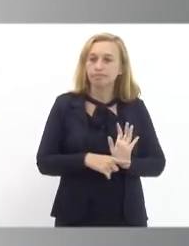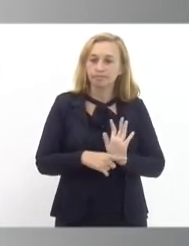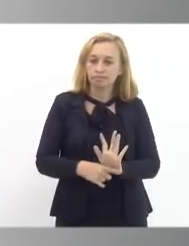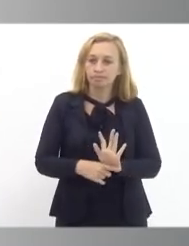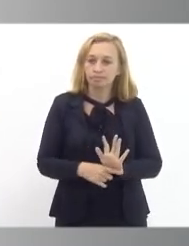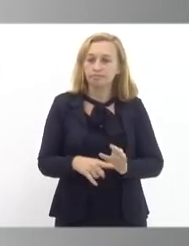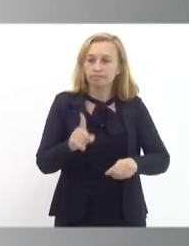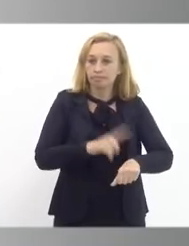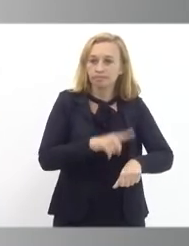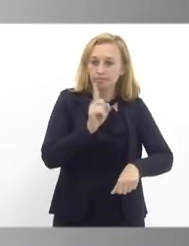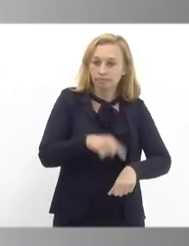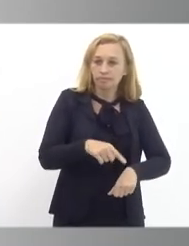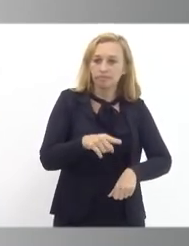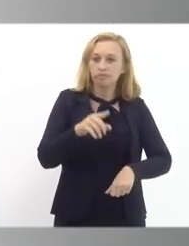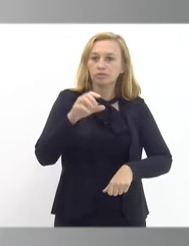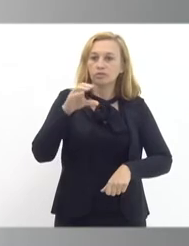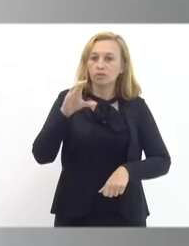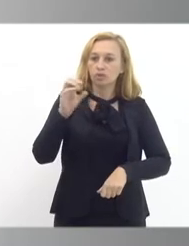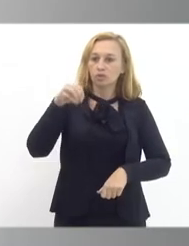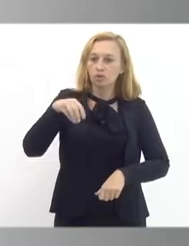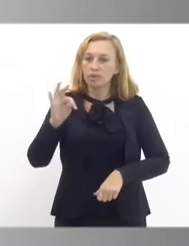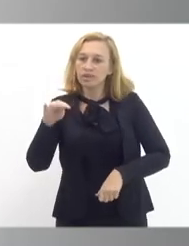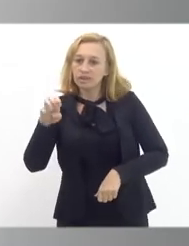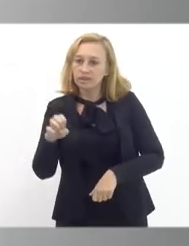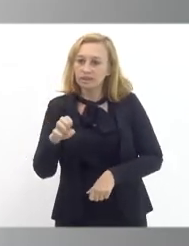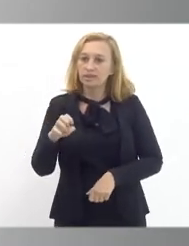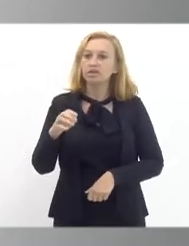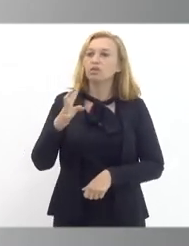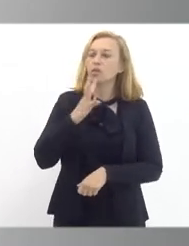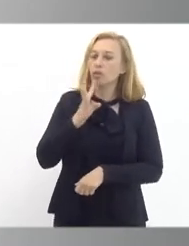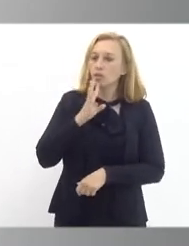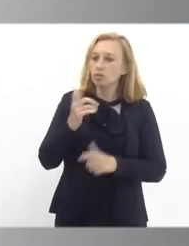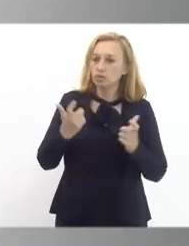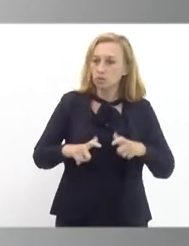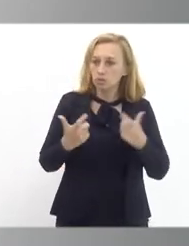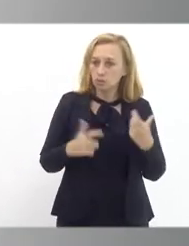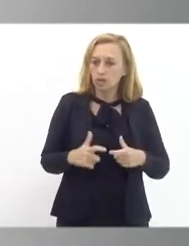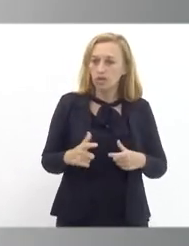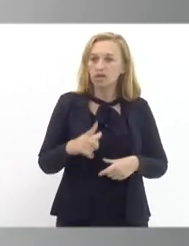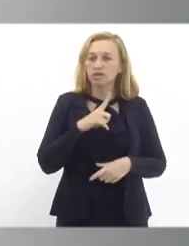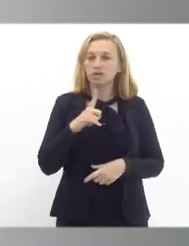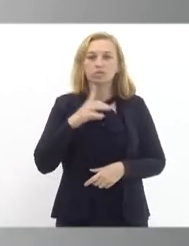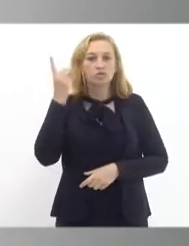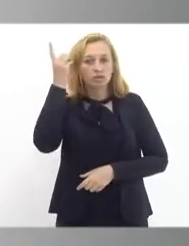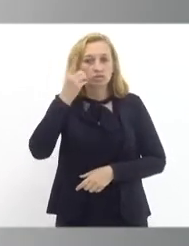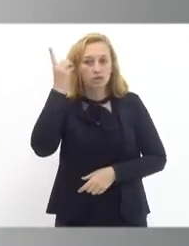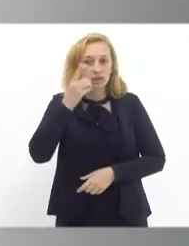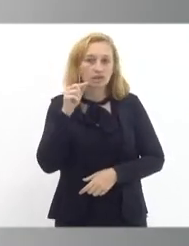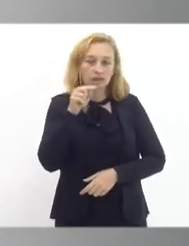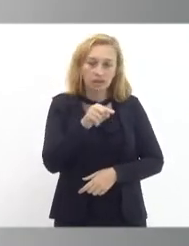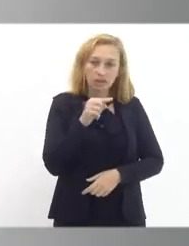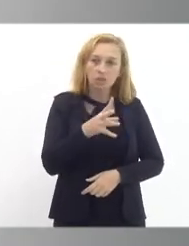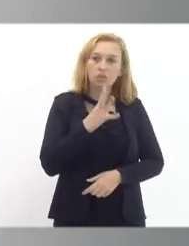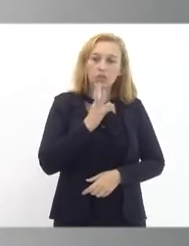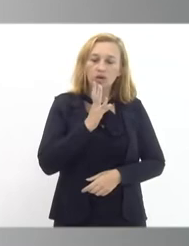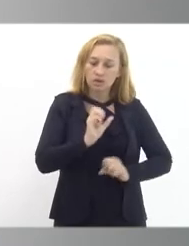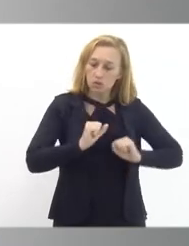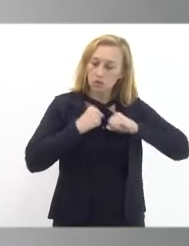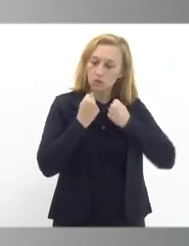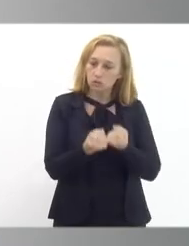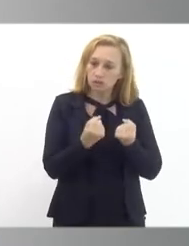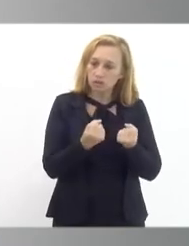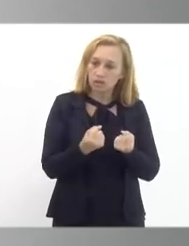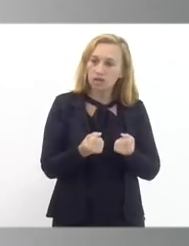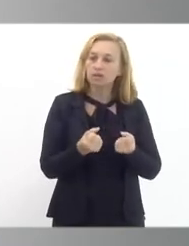porque o comandante é de São Gonçalo, conhece bem a região, temos parlamentares aqui vocacionados, dedicados a